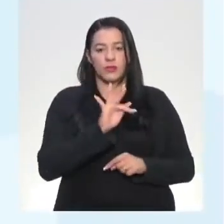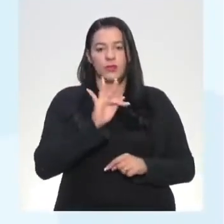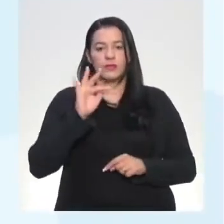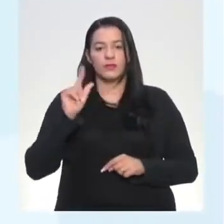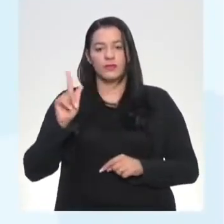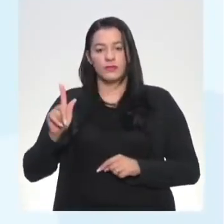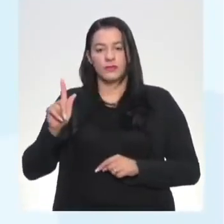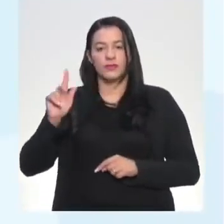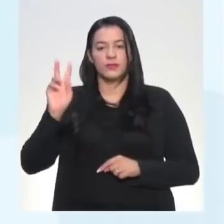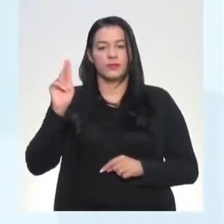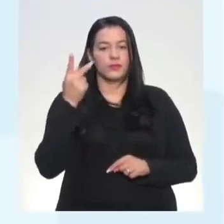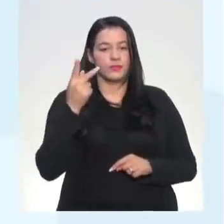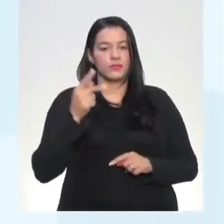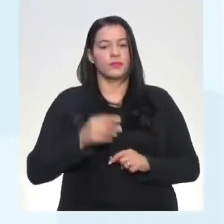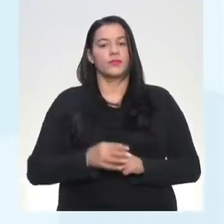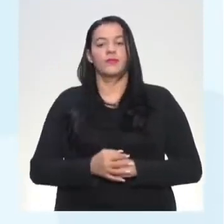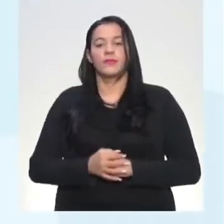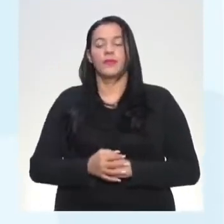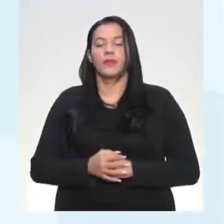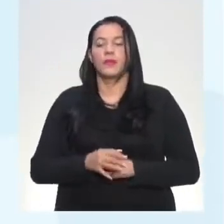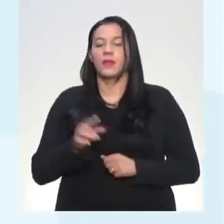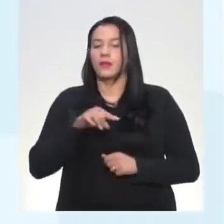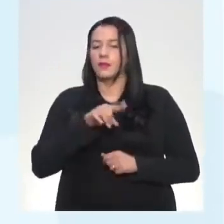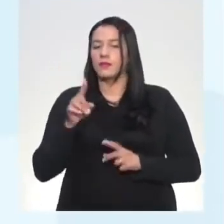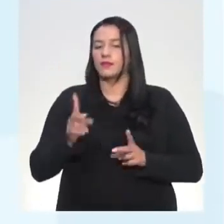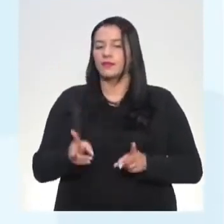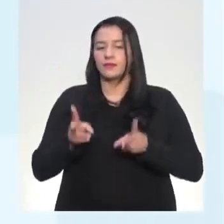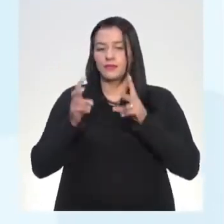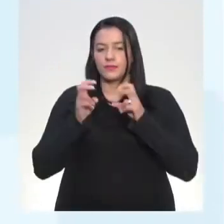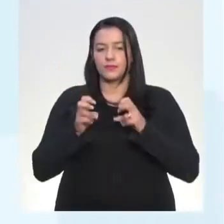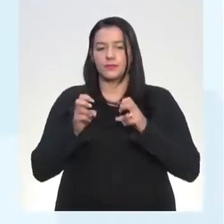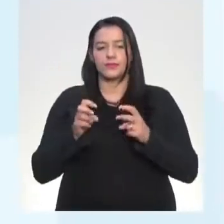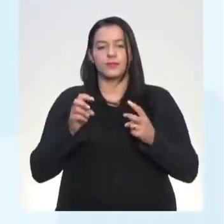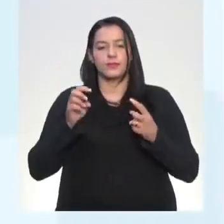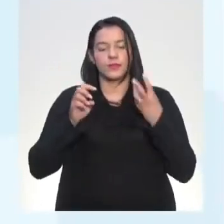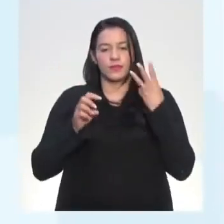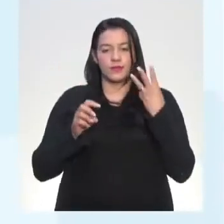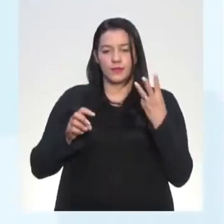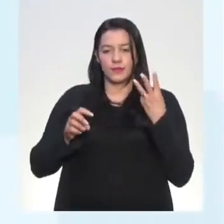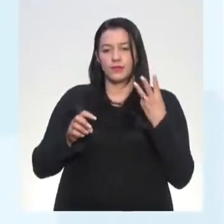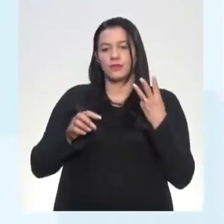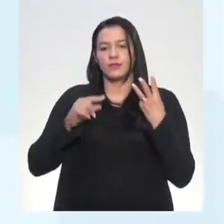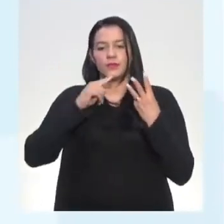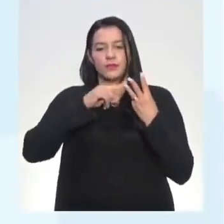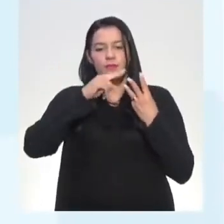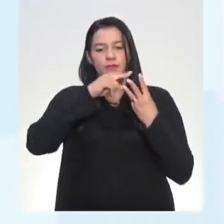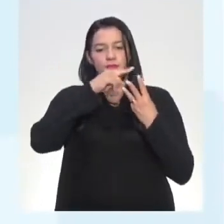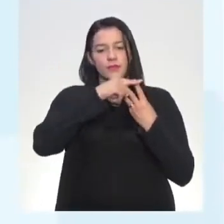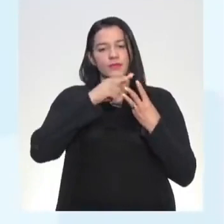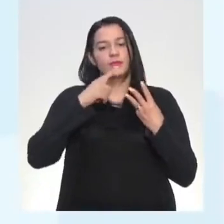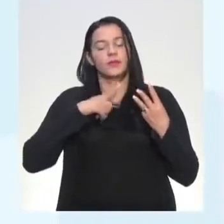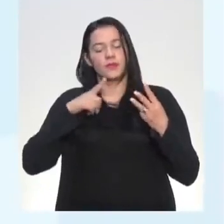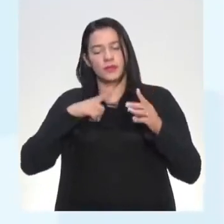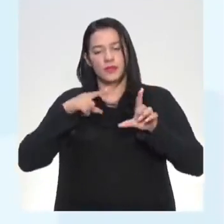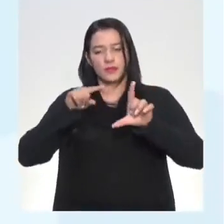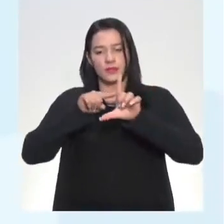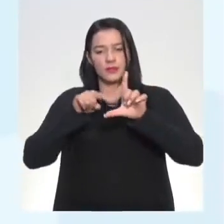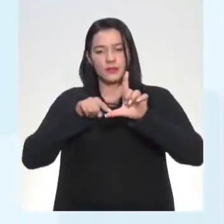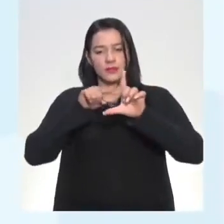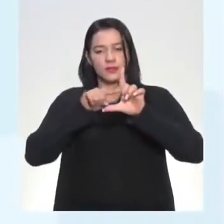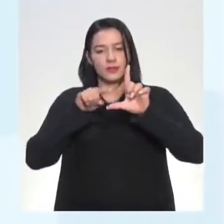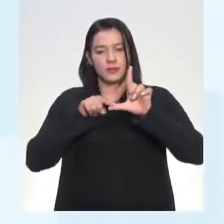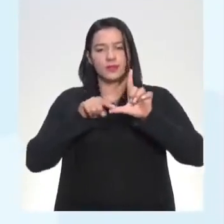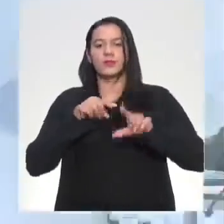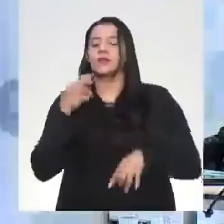FGH. Né? Então, a gente percebe que o triângulo, por ter três pontos, ele também vai ter três ângulos e vai ter três